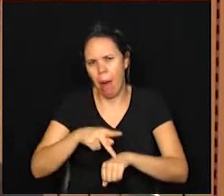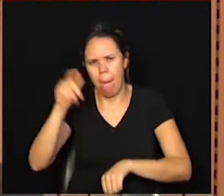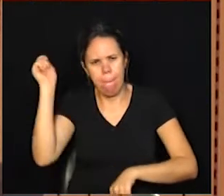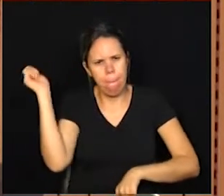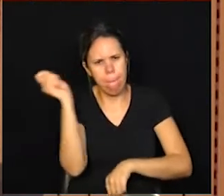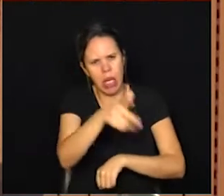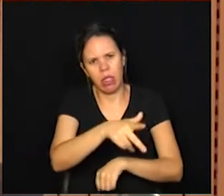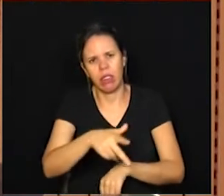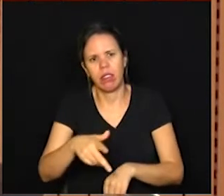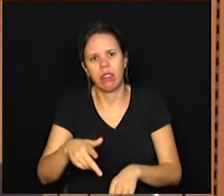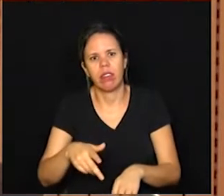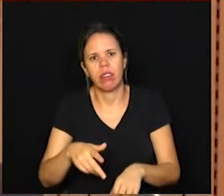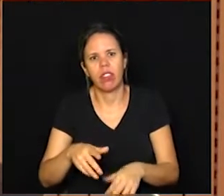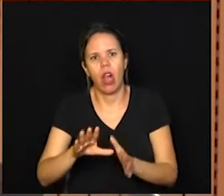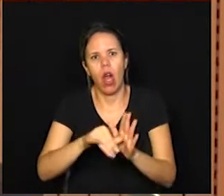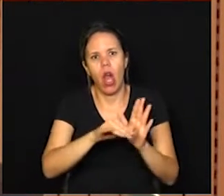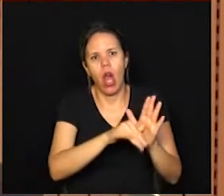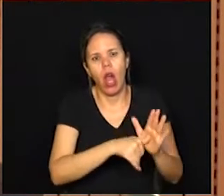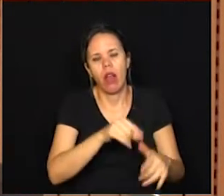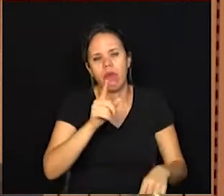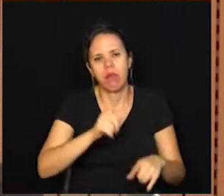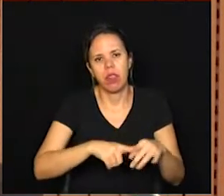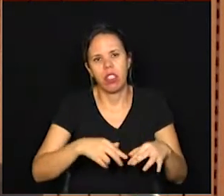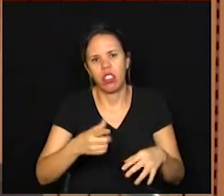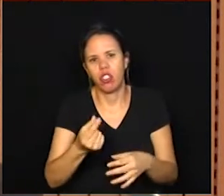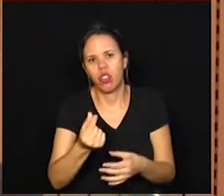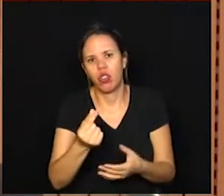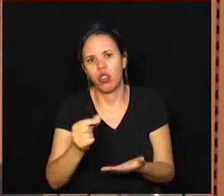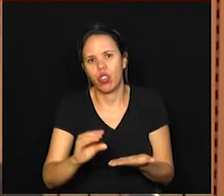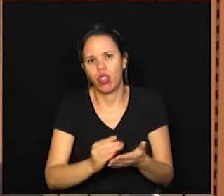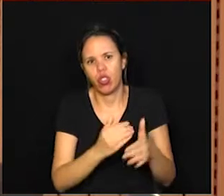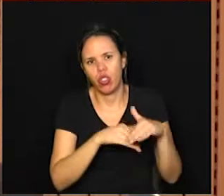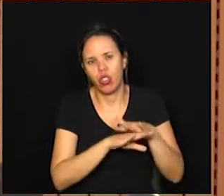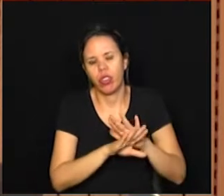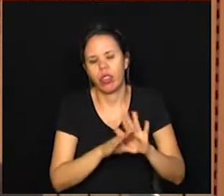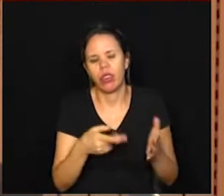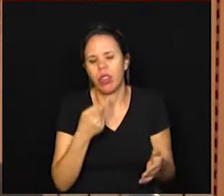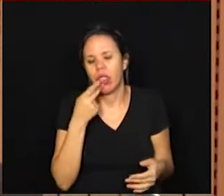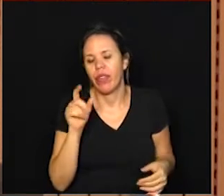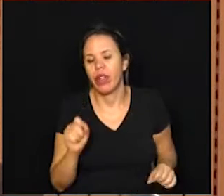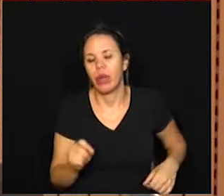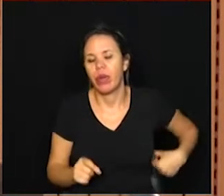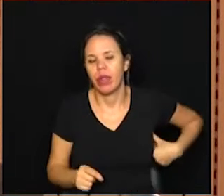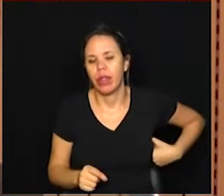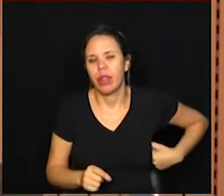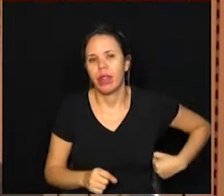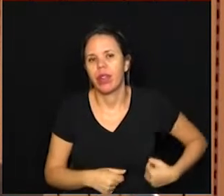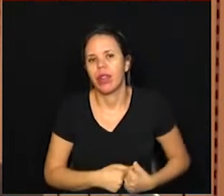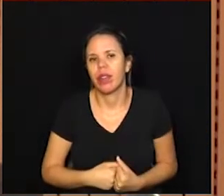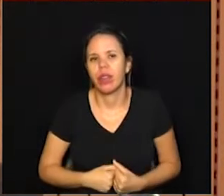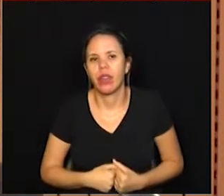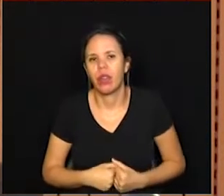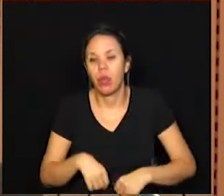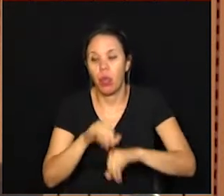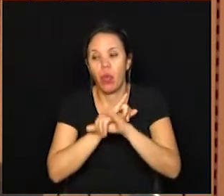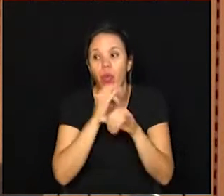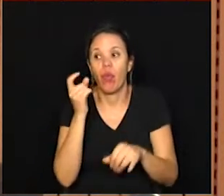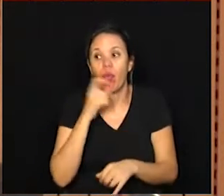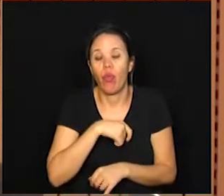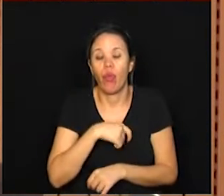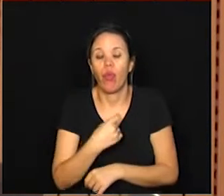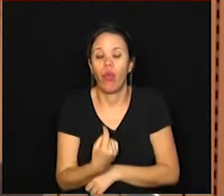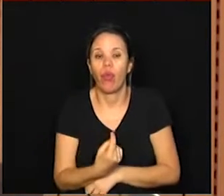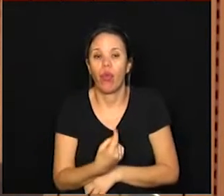depredações e buscavam mercadorias e dinheiro. Vejam vocês que nós estamos comentando uma fake news, que era